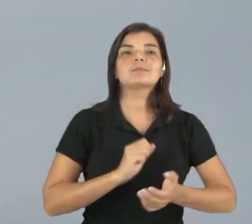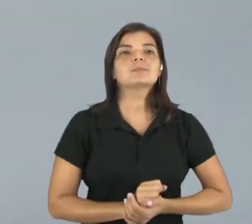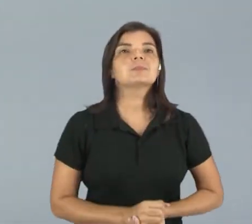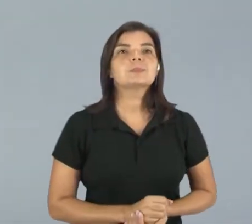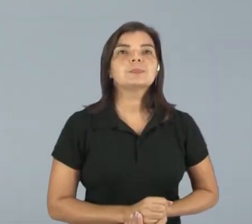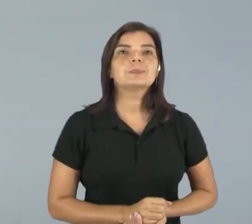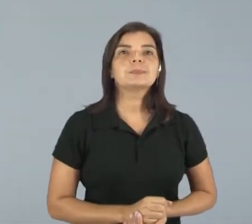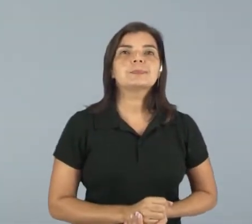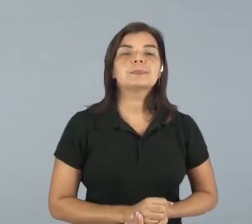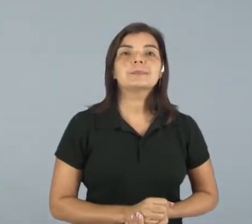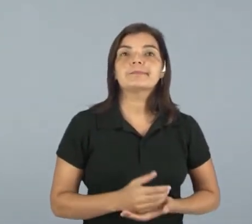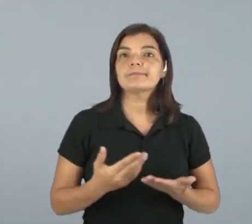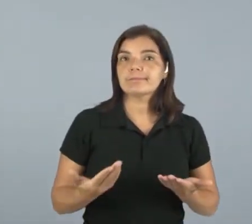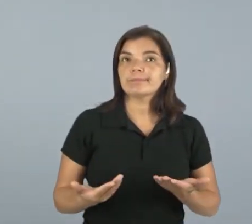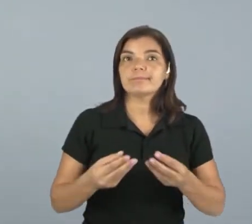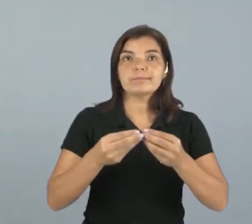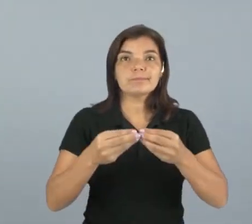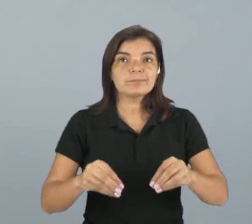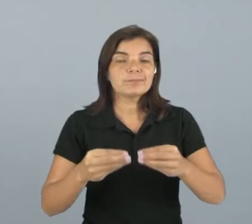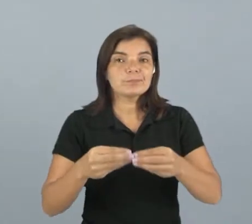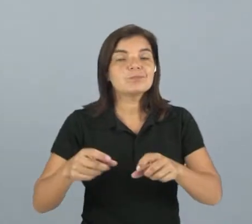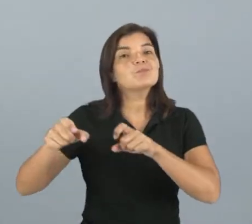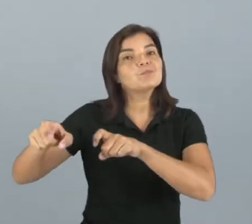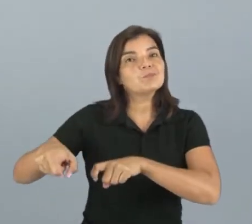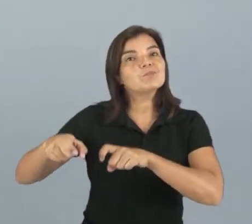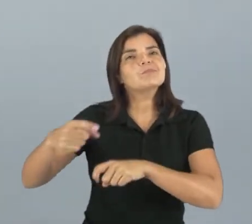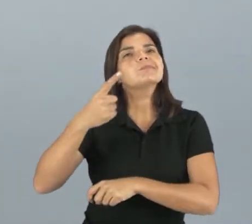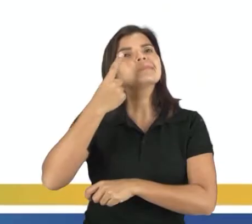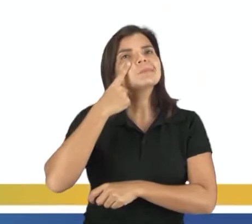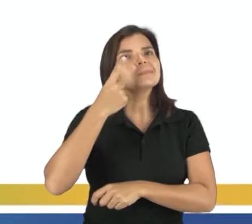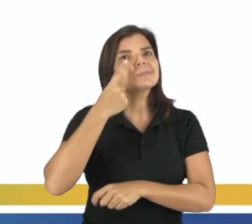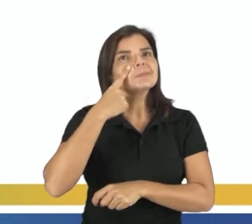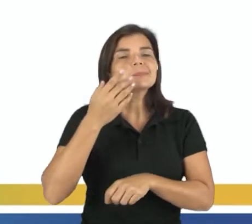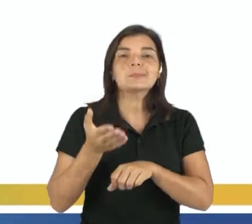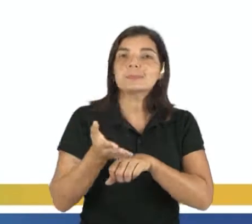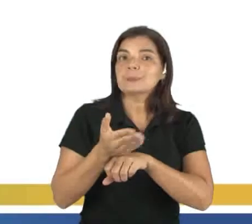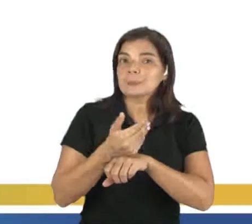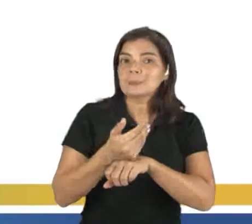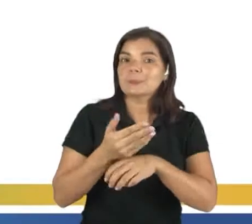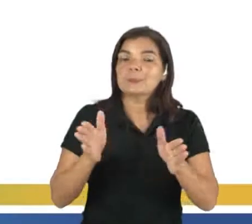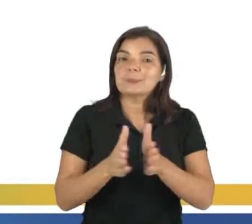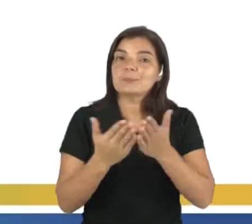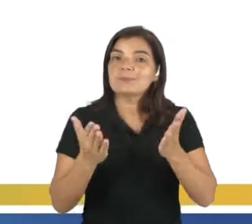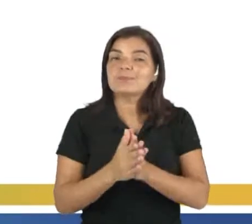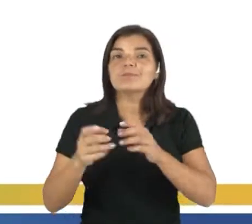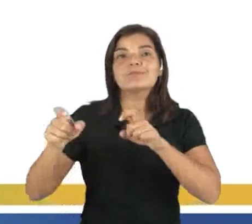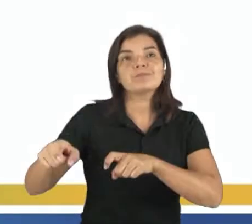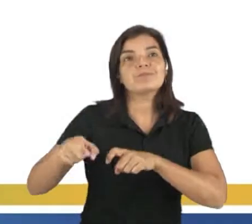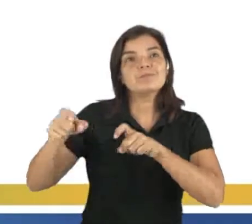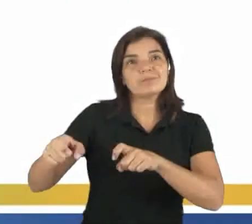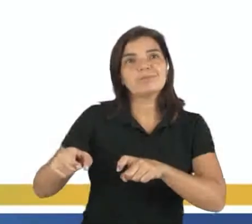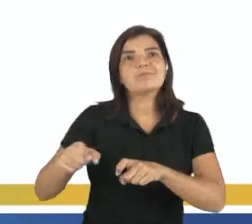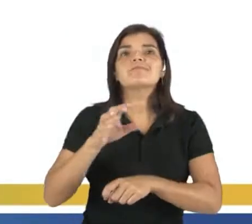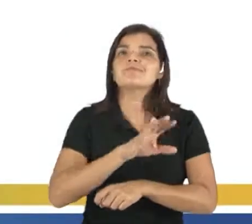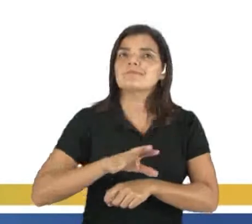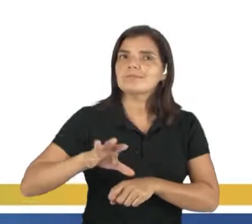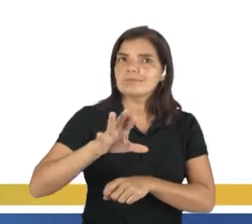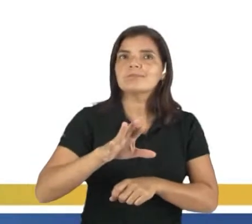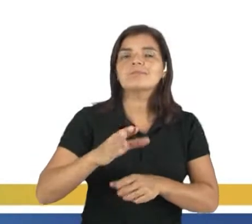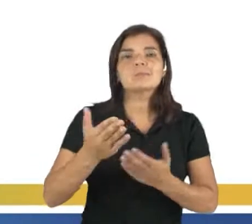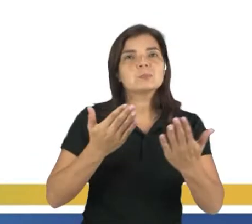locais. Quanto à crise ambiental rural, ainda podemos citar o índice de pobreza rural na região que caíram,